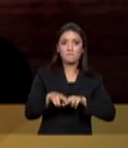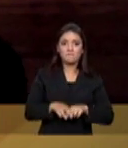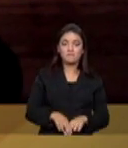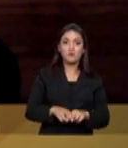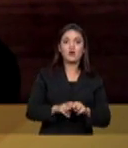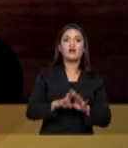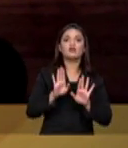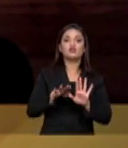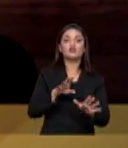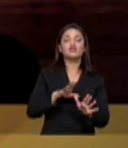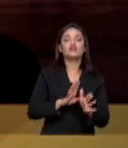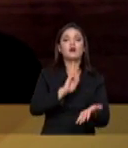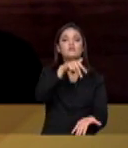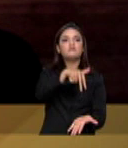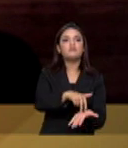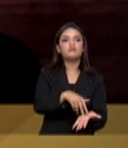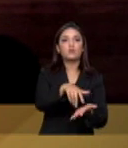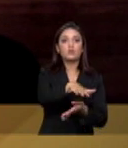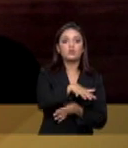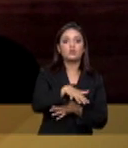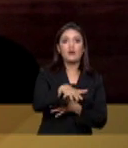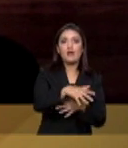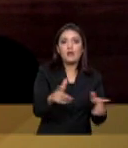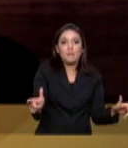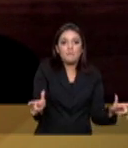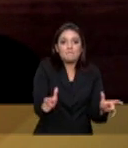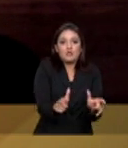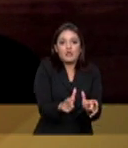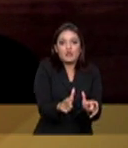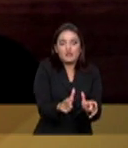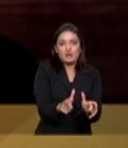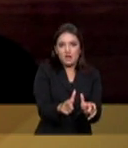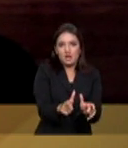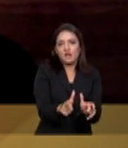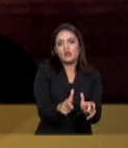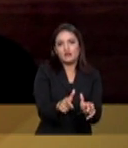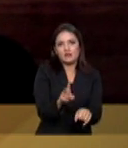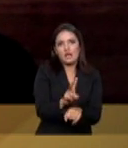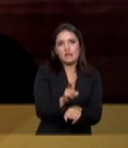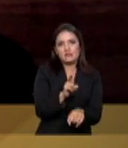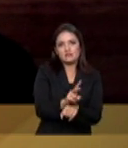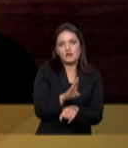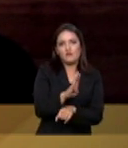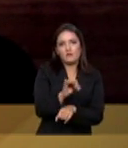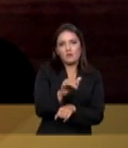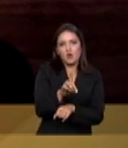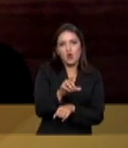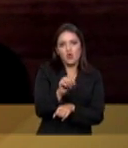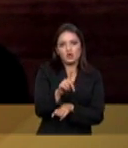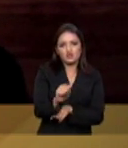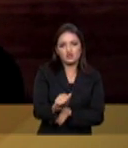parcela relativamente pequena da chamada reserva biológica